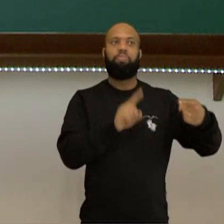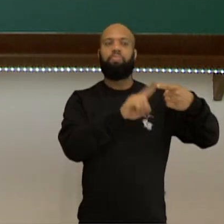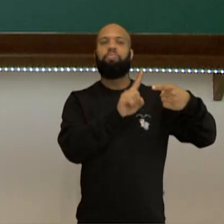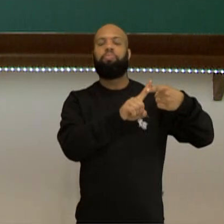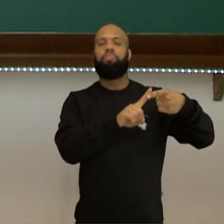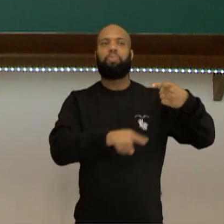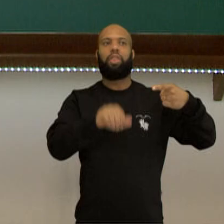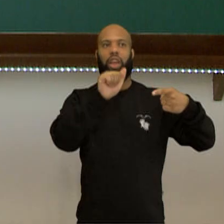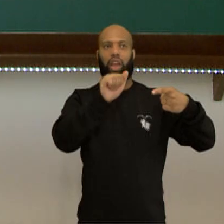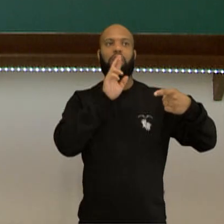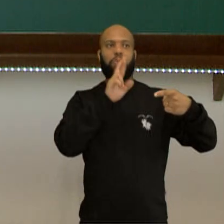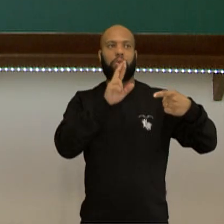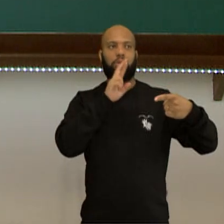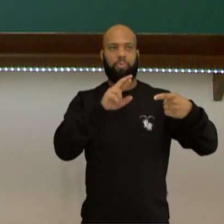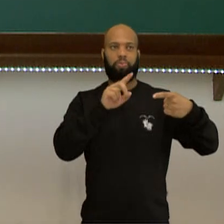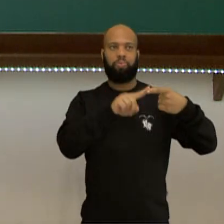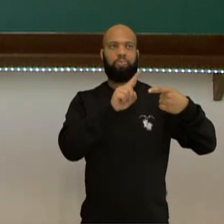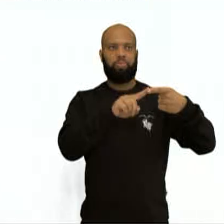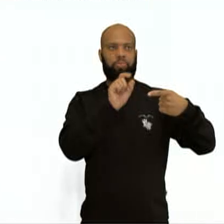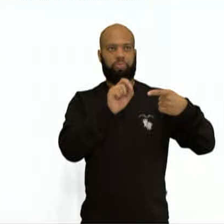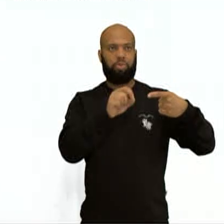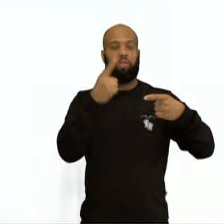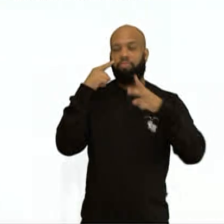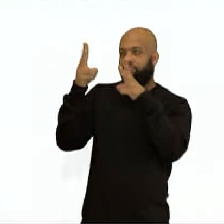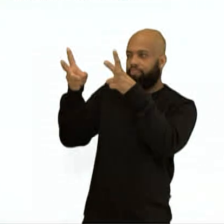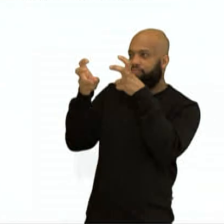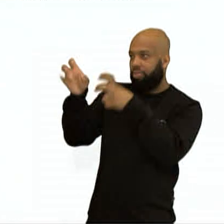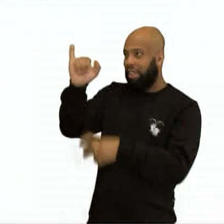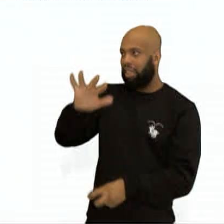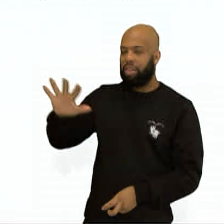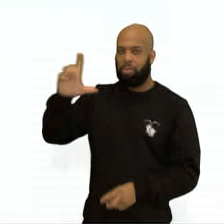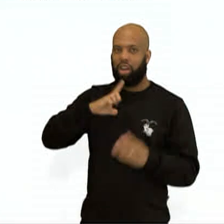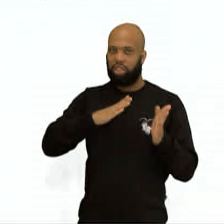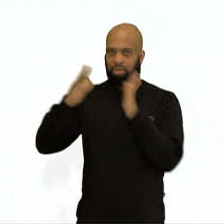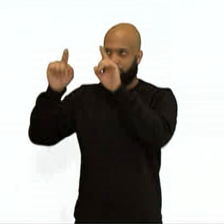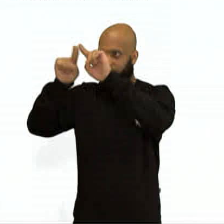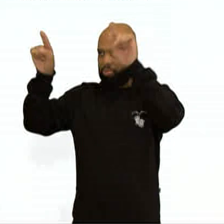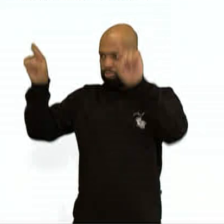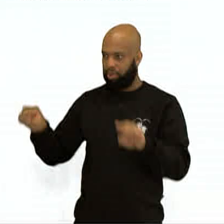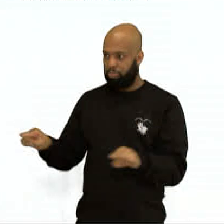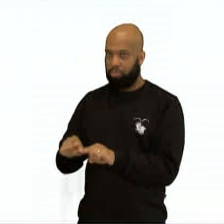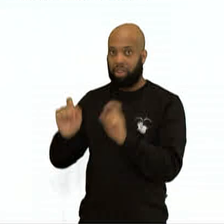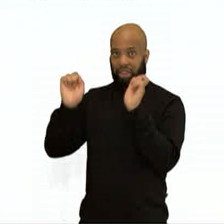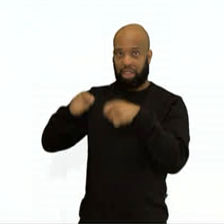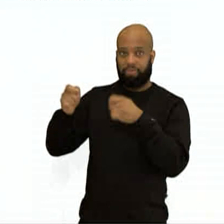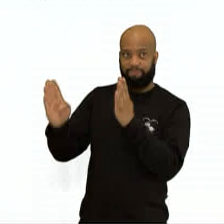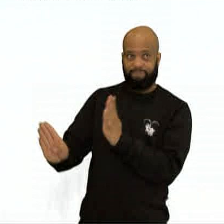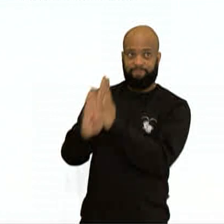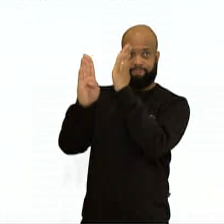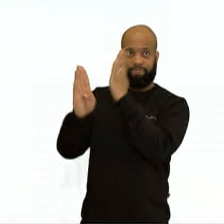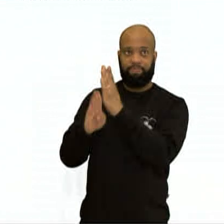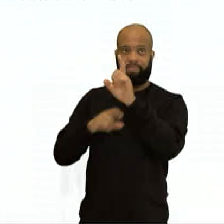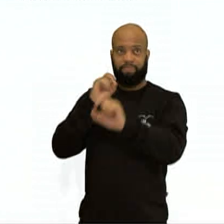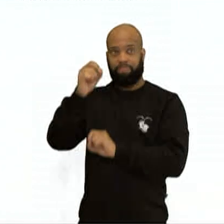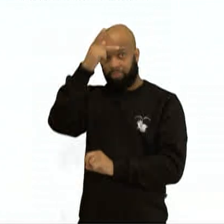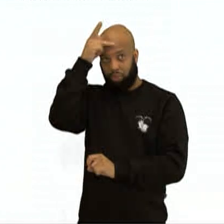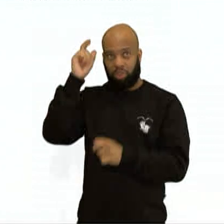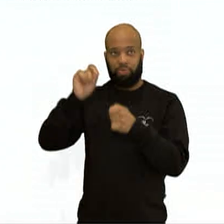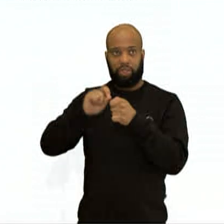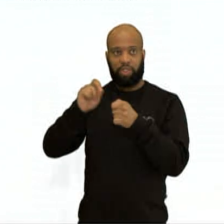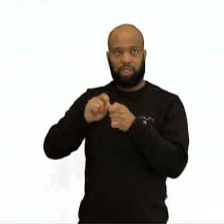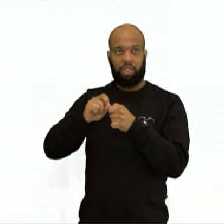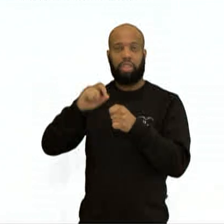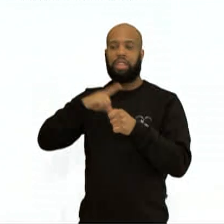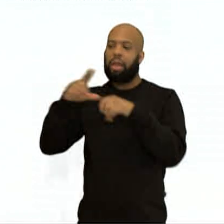temos ali então como resposta? Na letra A, observando a imagem ao lado, é possível identificar que o personagem está fazendo